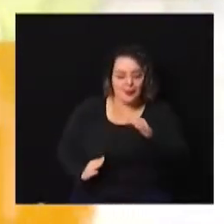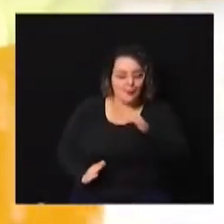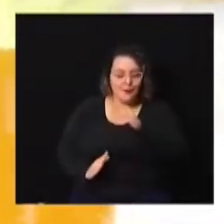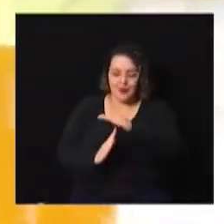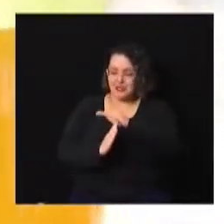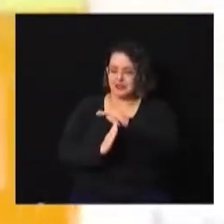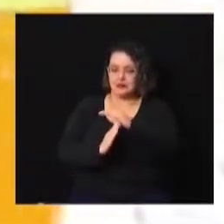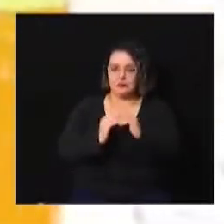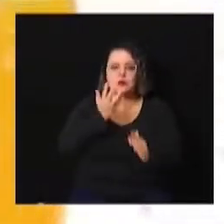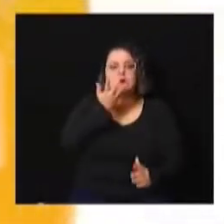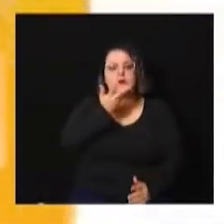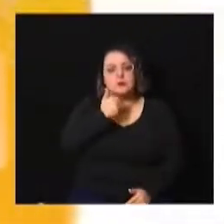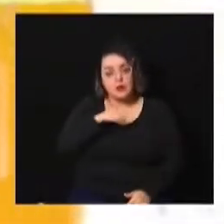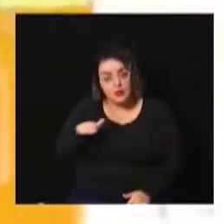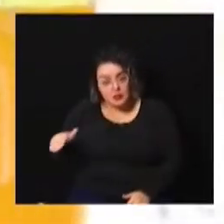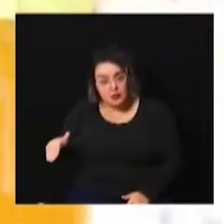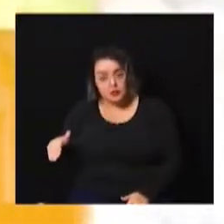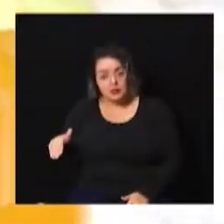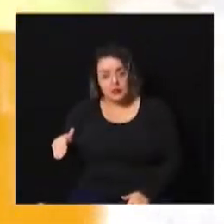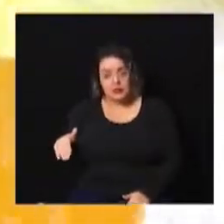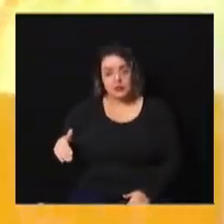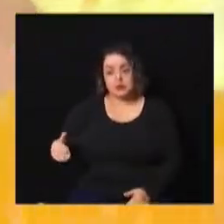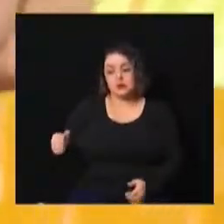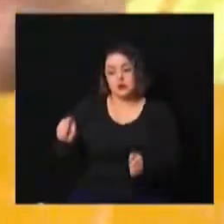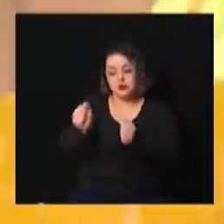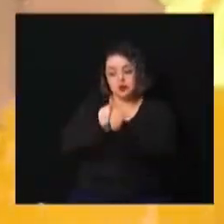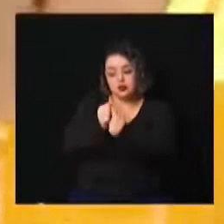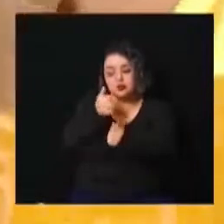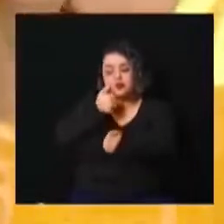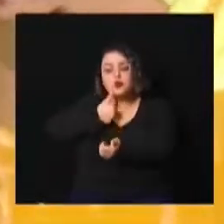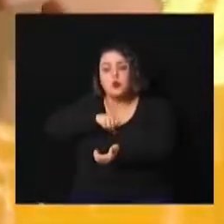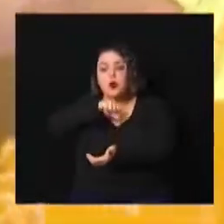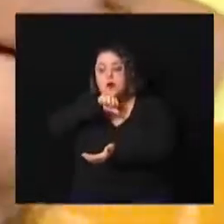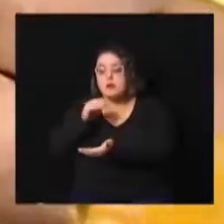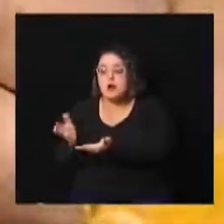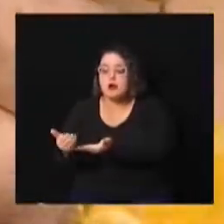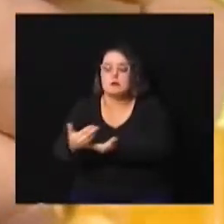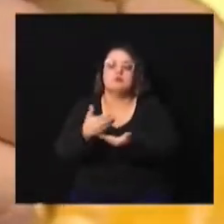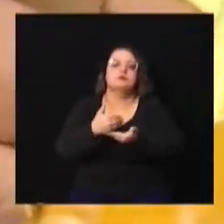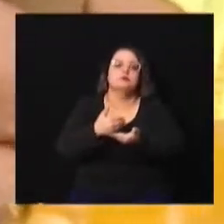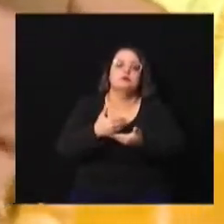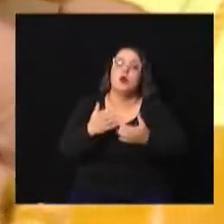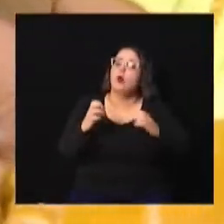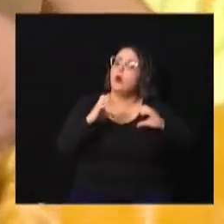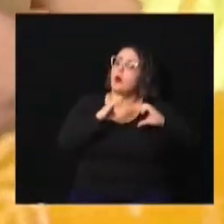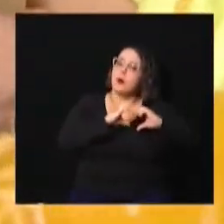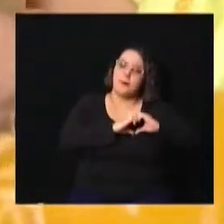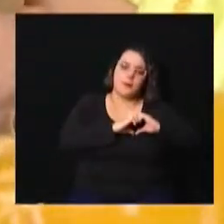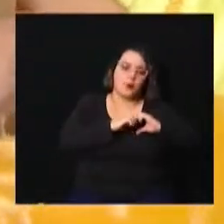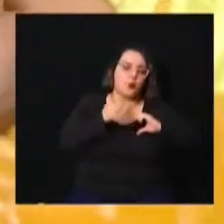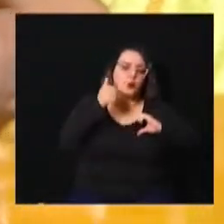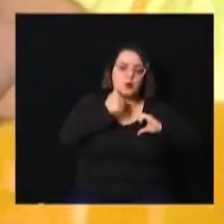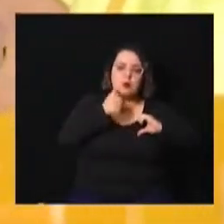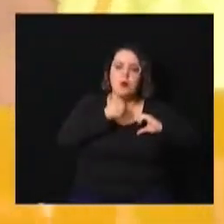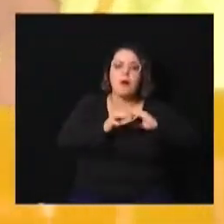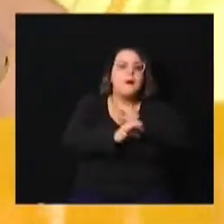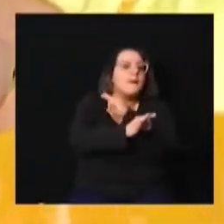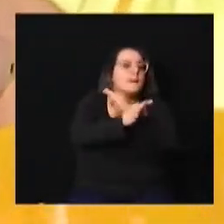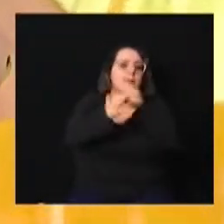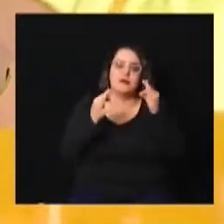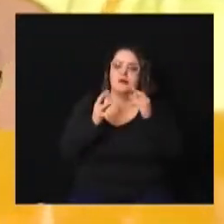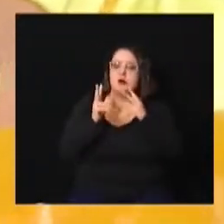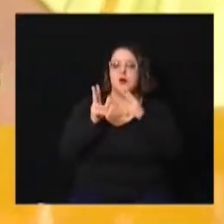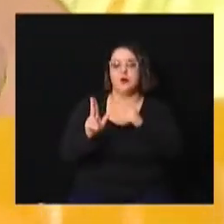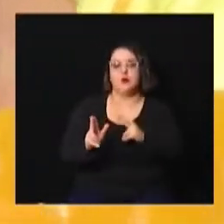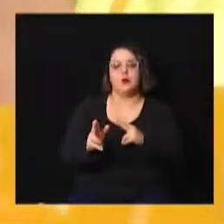tempo máximo que uma criança fica com a mãe acolhedora. E não há dúvidas de que o amor dessas mulheres é